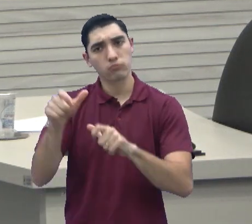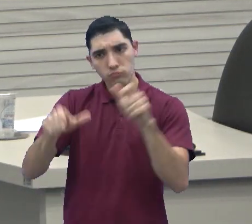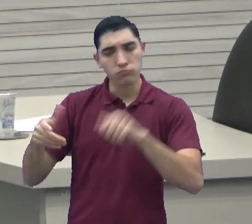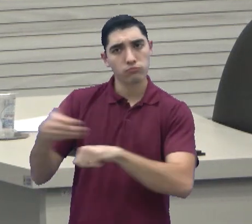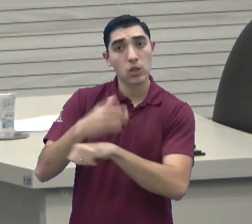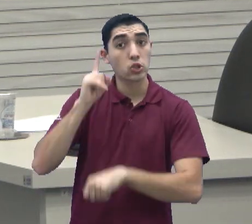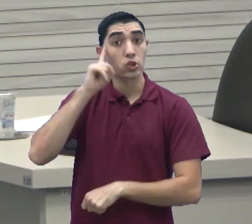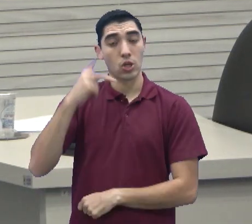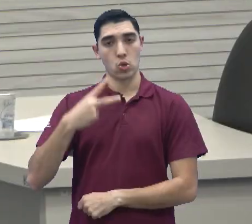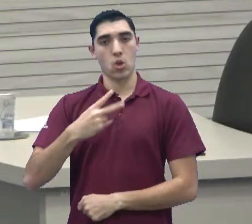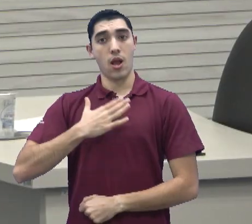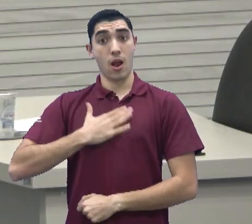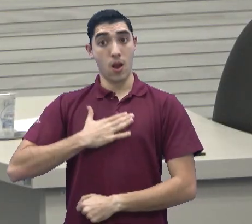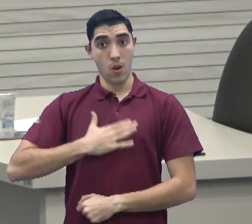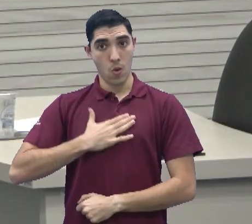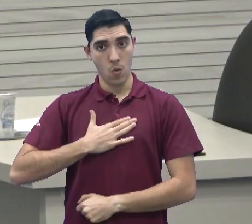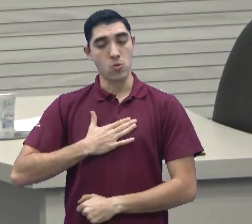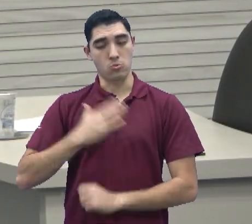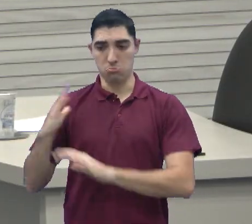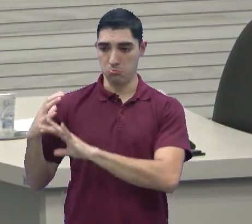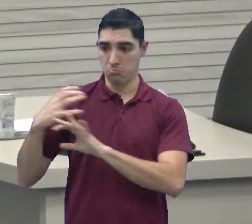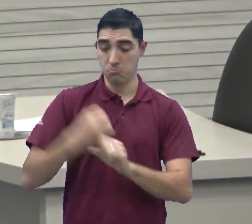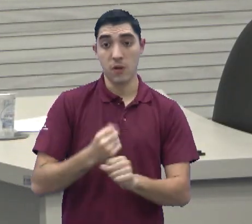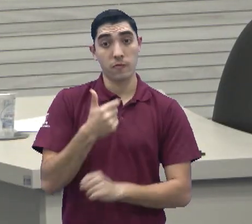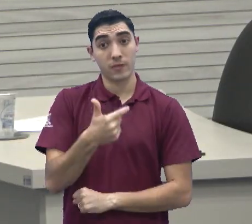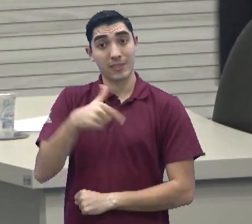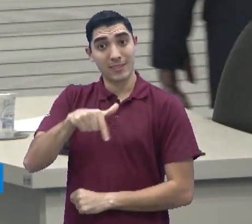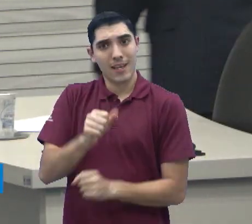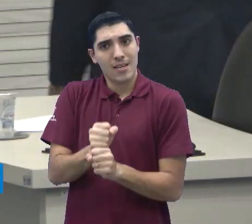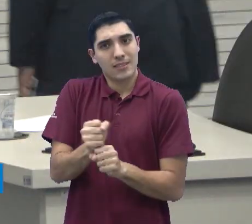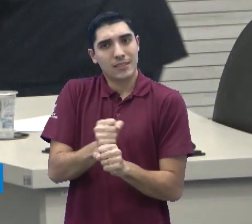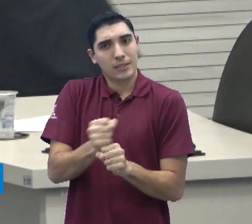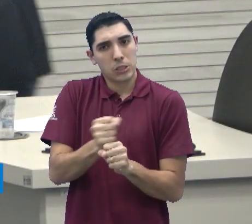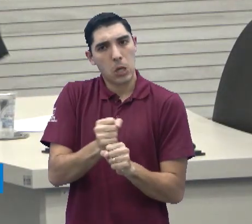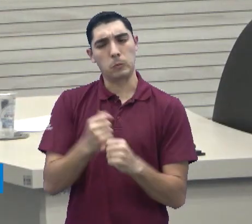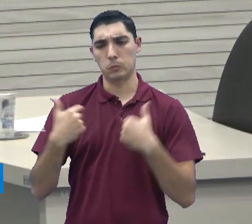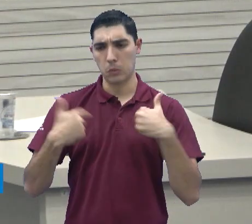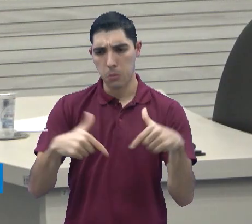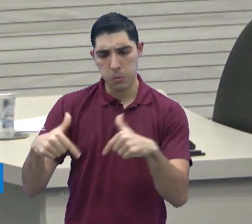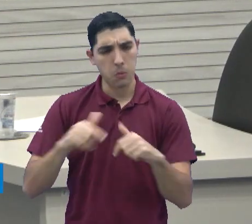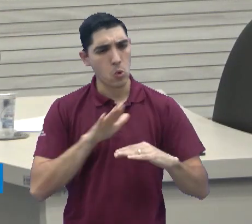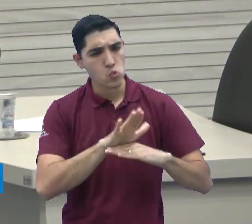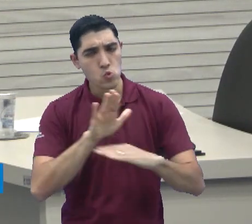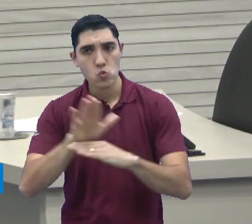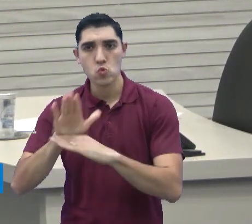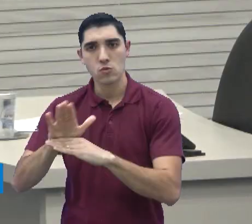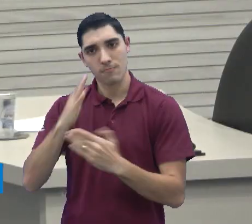seus 27 anos de trabalho e ajuda principalmente aos que mais precisam. Obrigado.